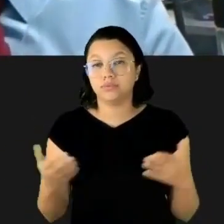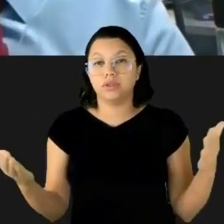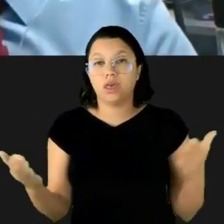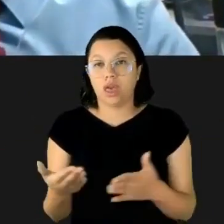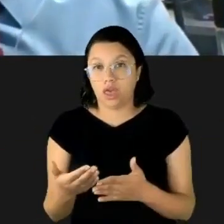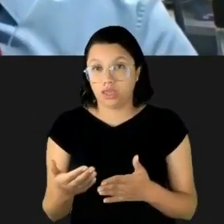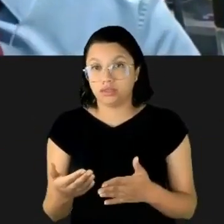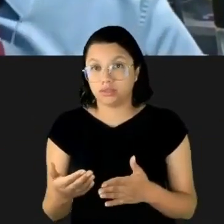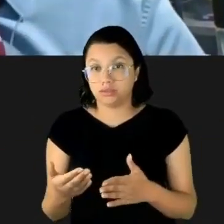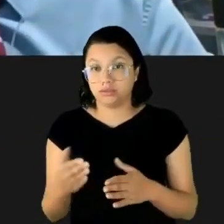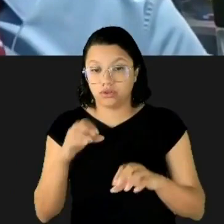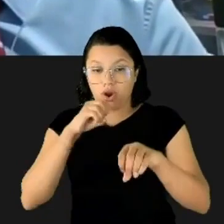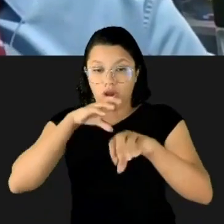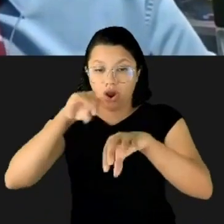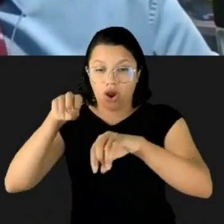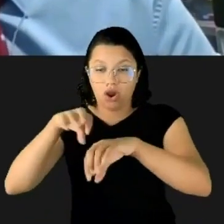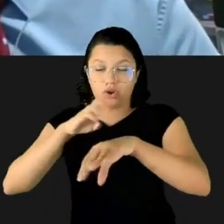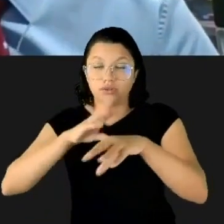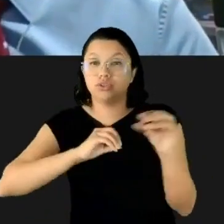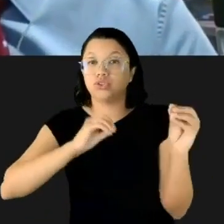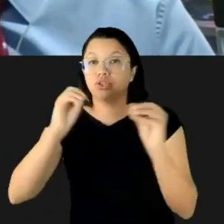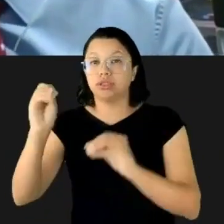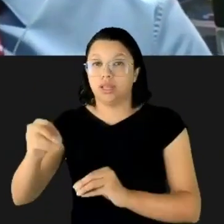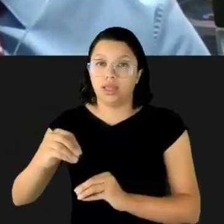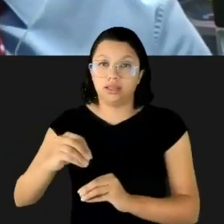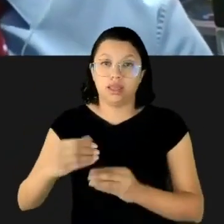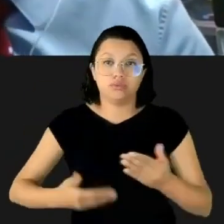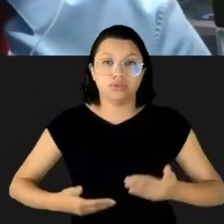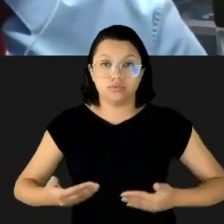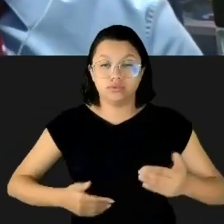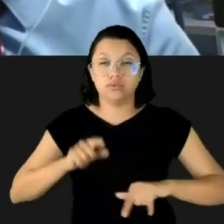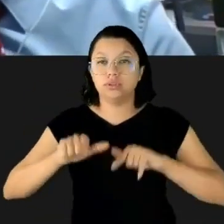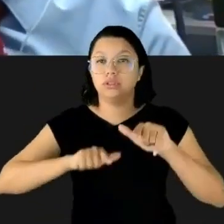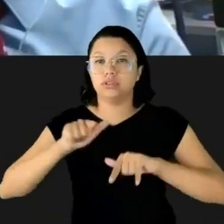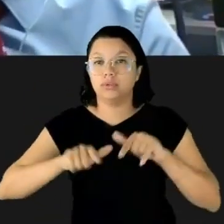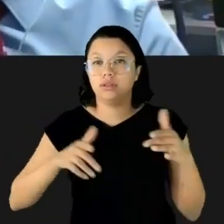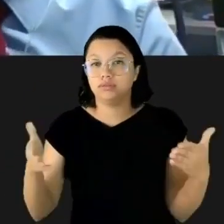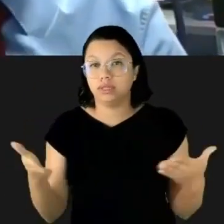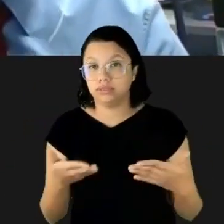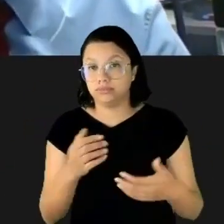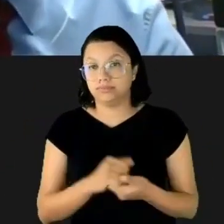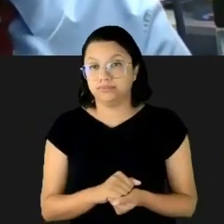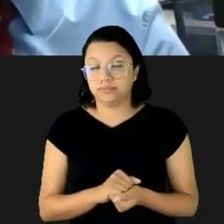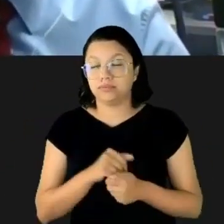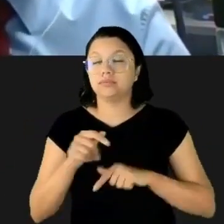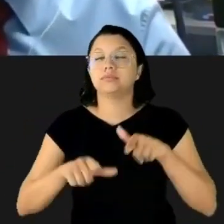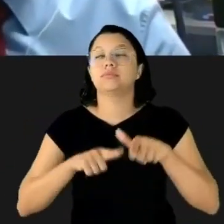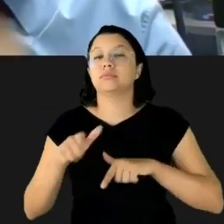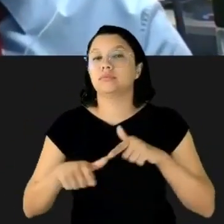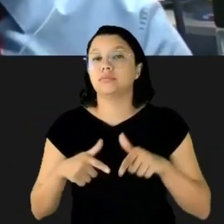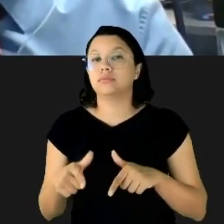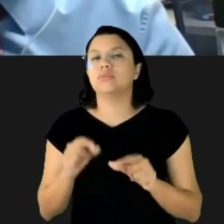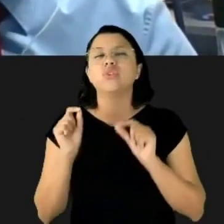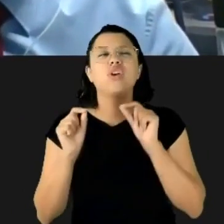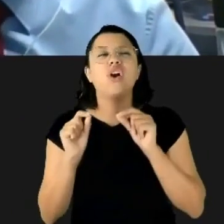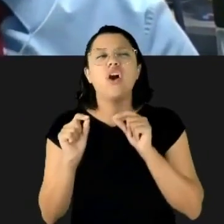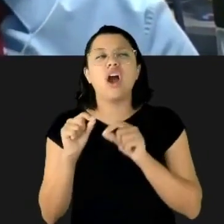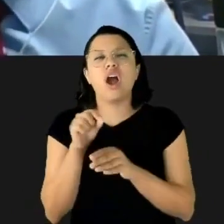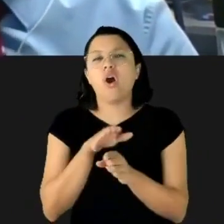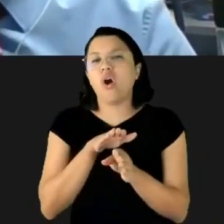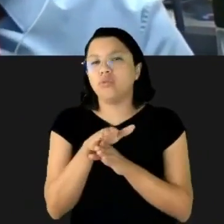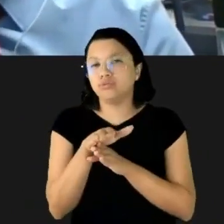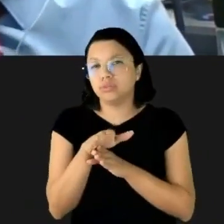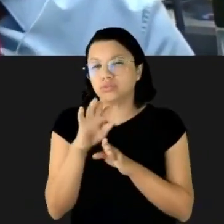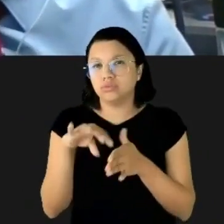orientação seja dada ao servidor que está atuando nessas tarefas qual a orientação